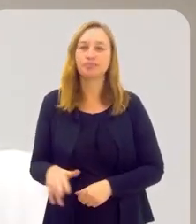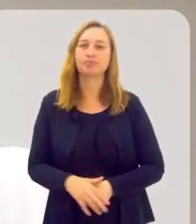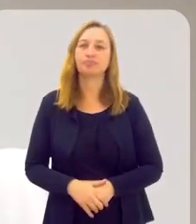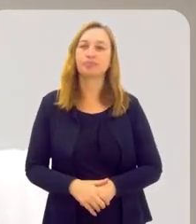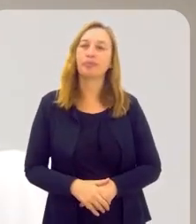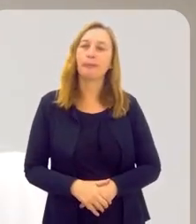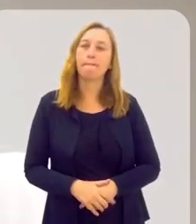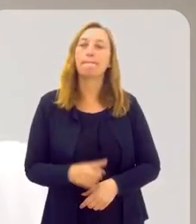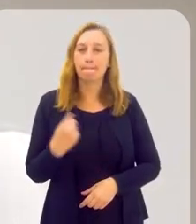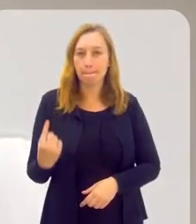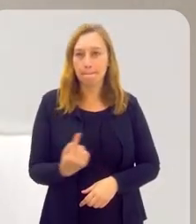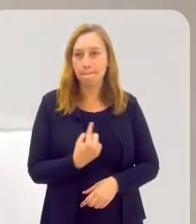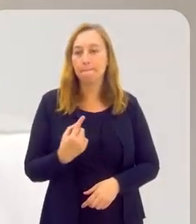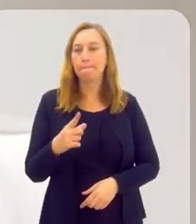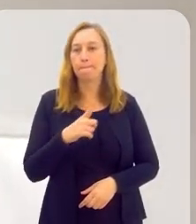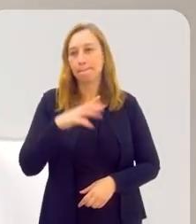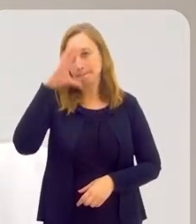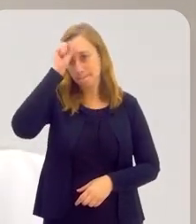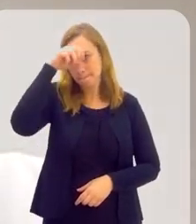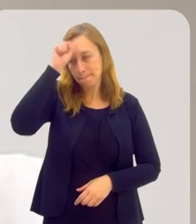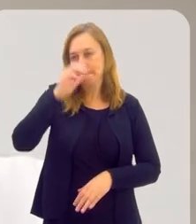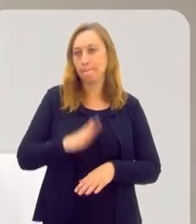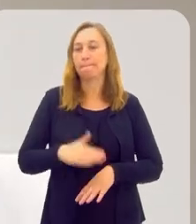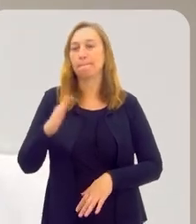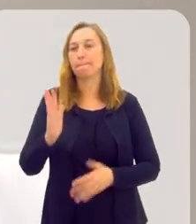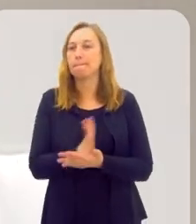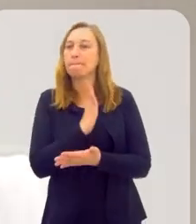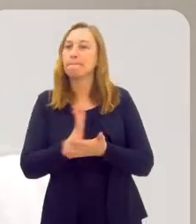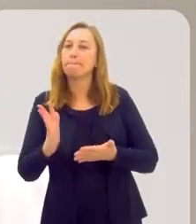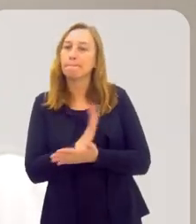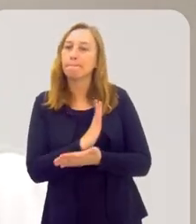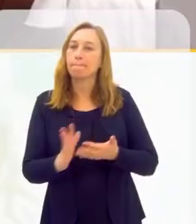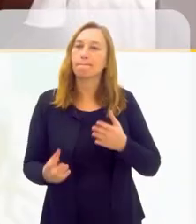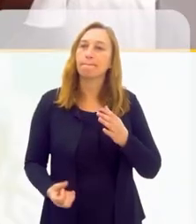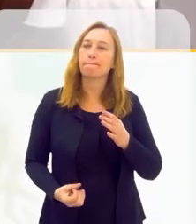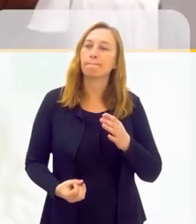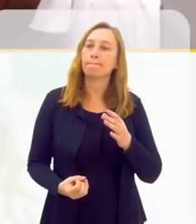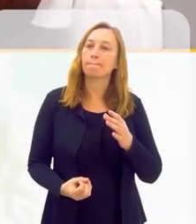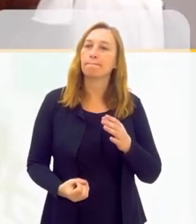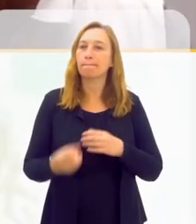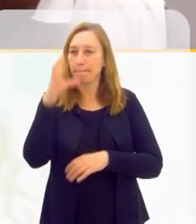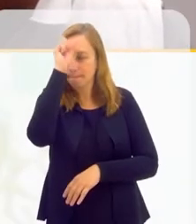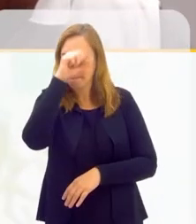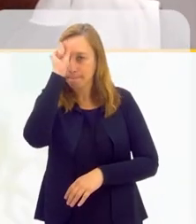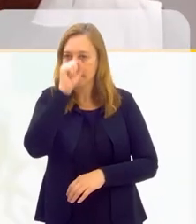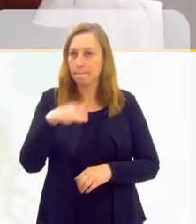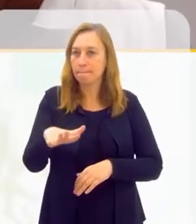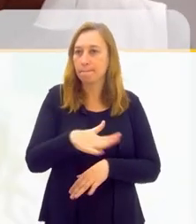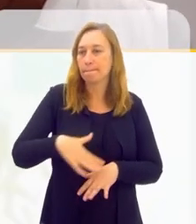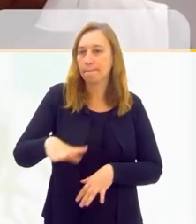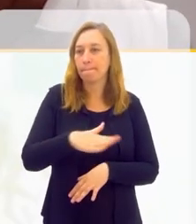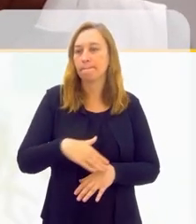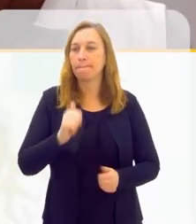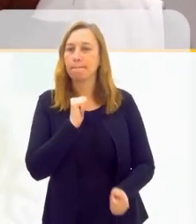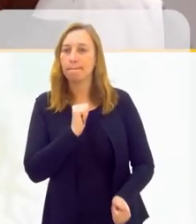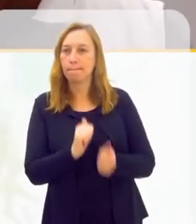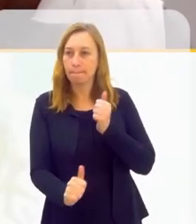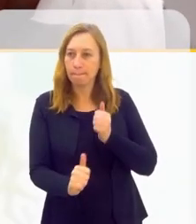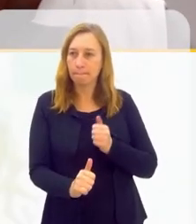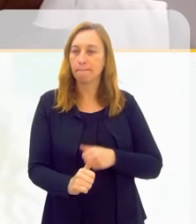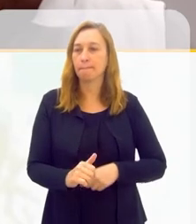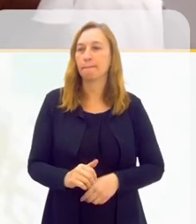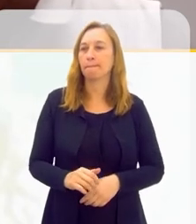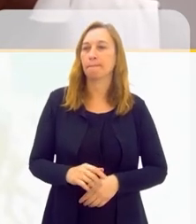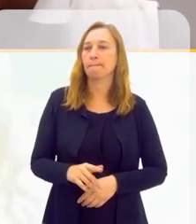diferente. Nós temos a aprender com o Brasil algumas coisas na área do desporto de rendimento. O vosso fenómeno paralímpico,